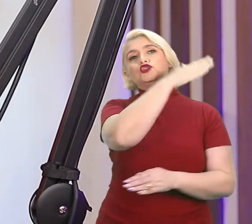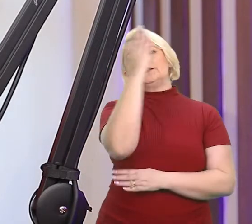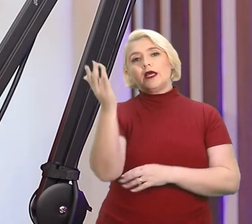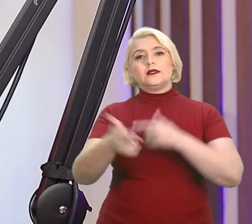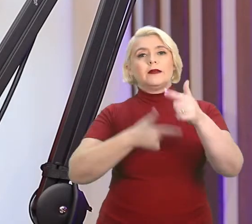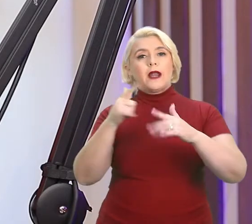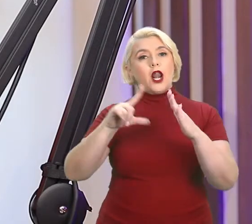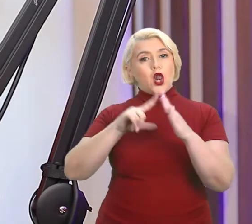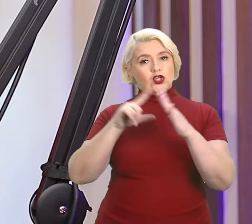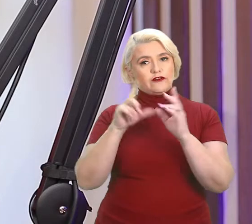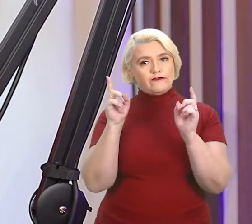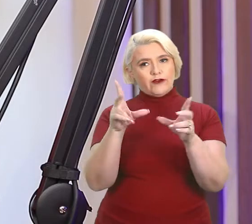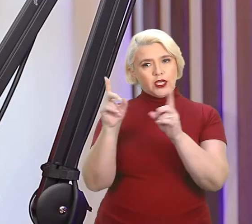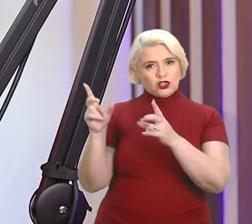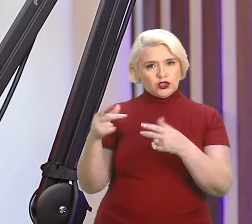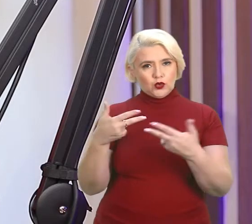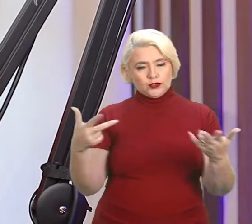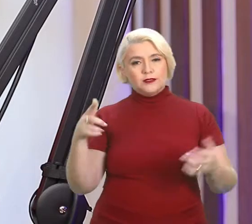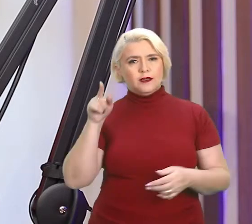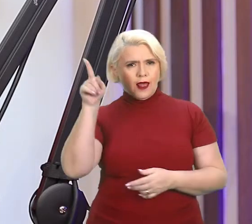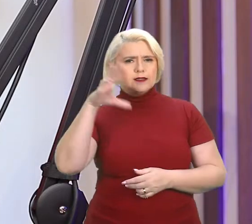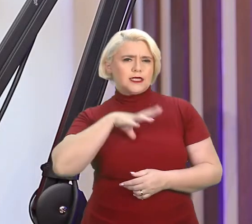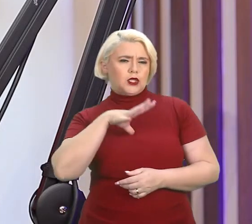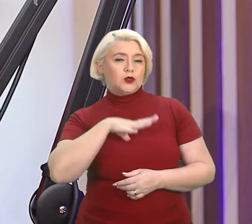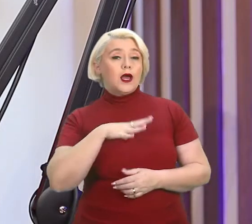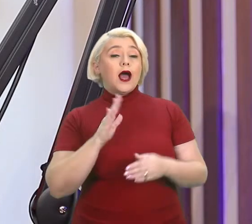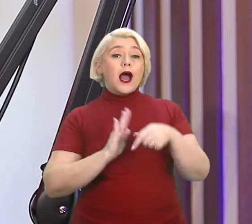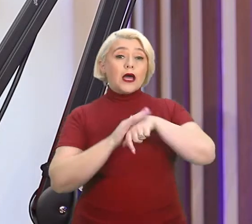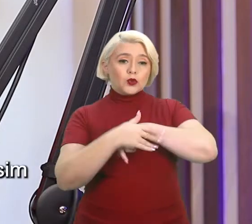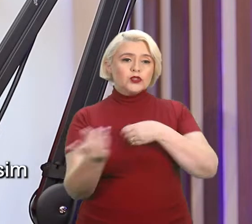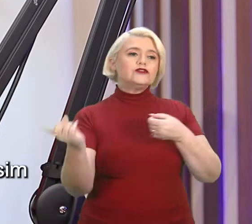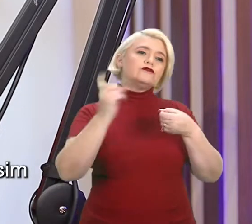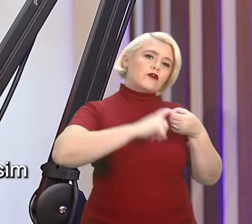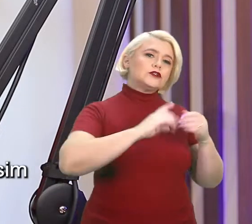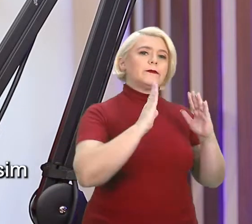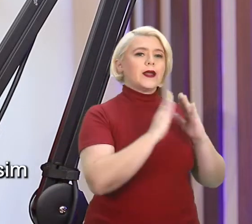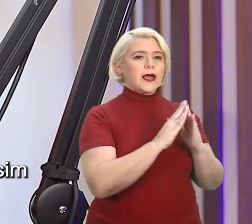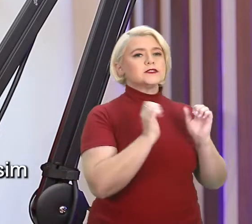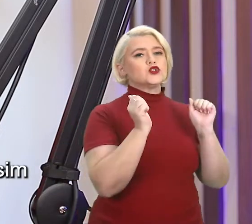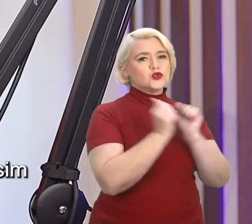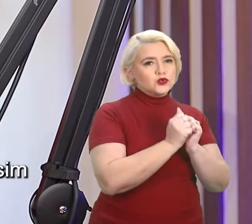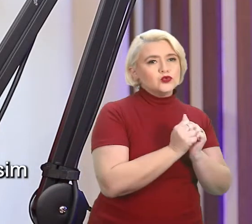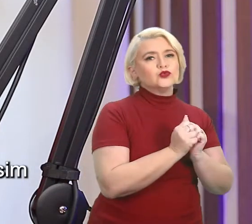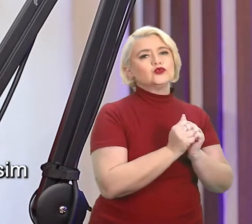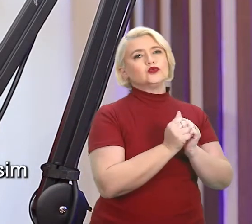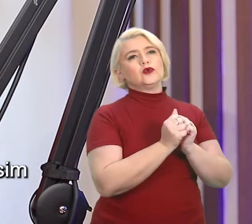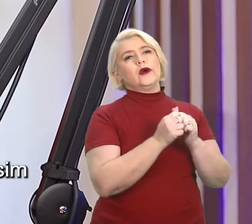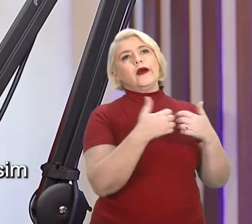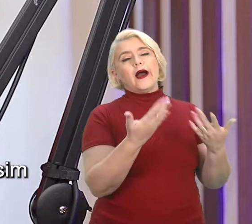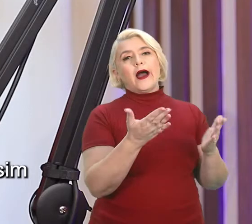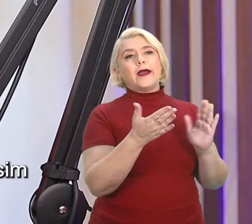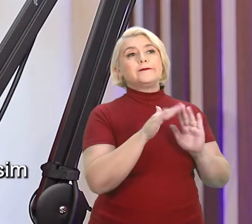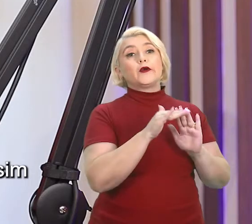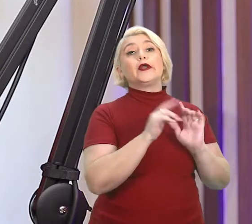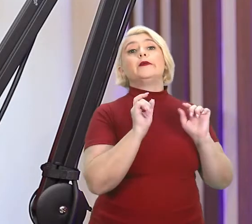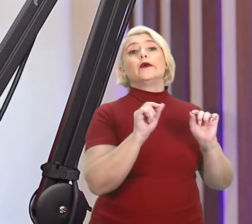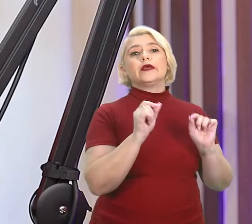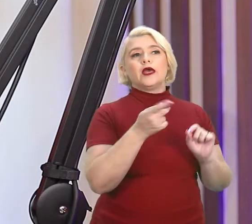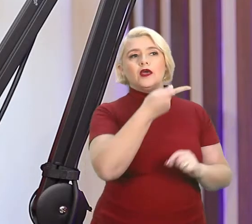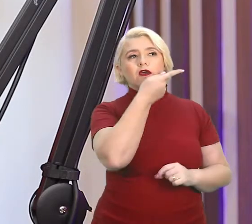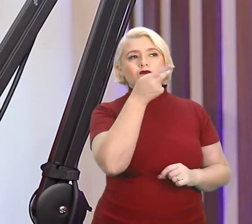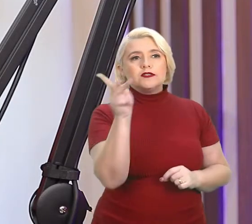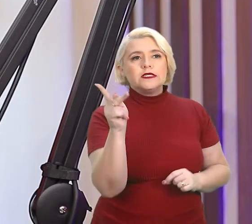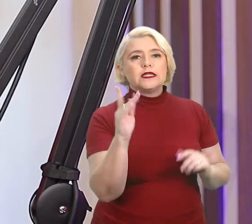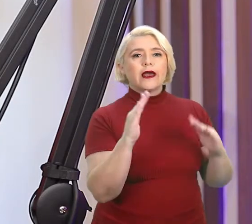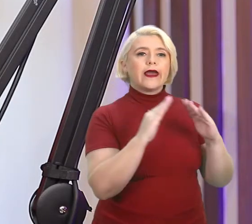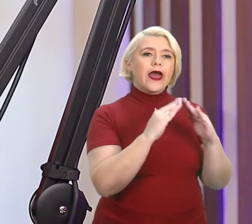vendendo aqui no centro. Sim. E à noite ele estava em casa sempre conosco e geralmente as programações eram assim, visita na casa de algum irmão da